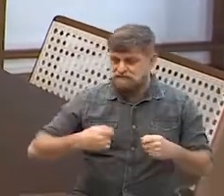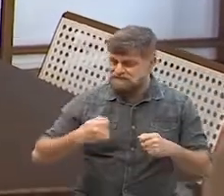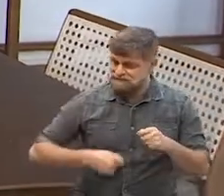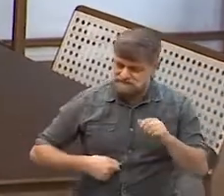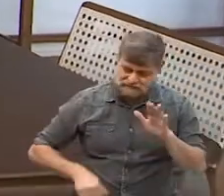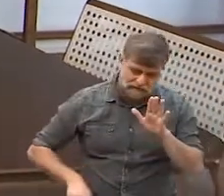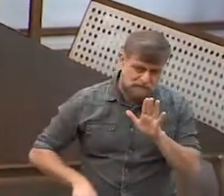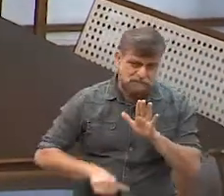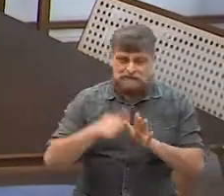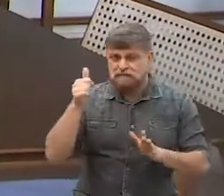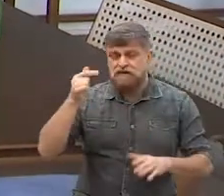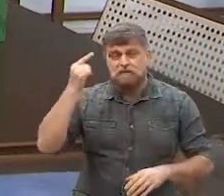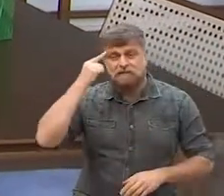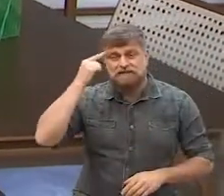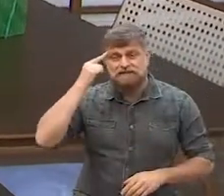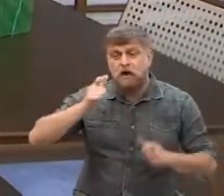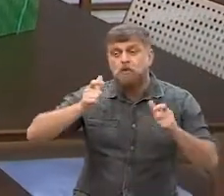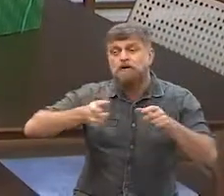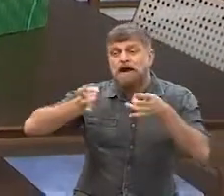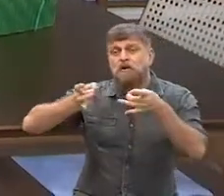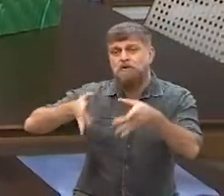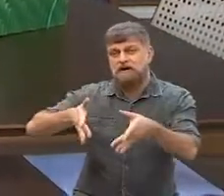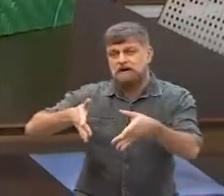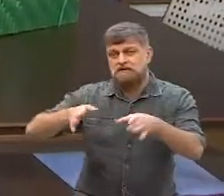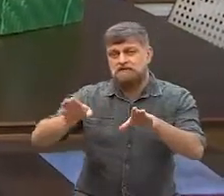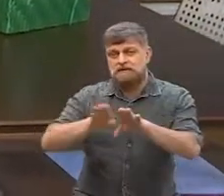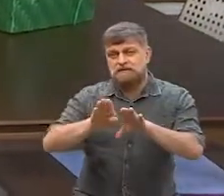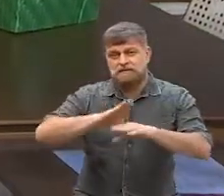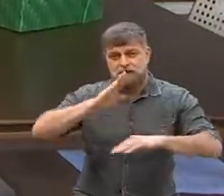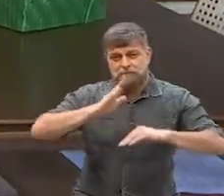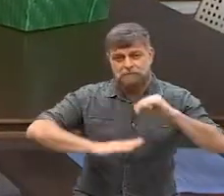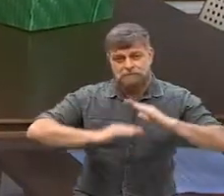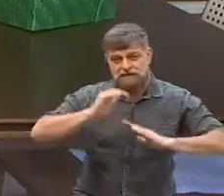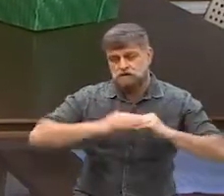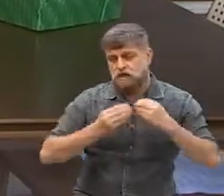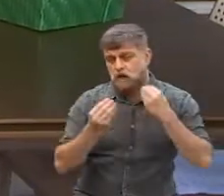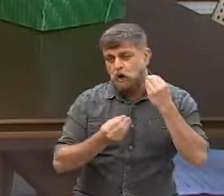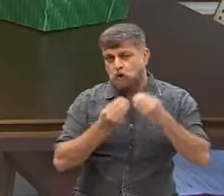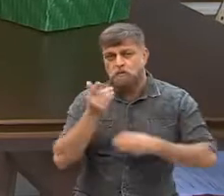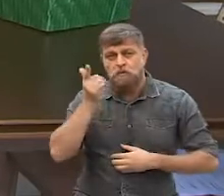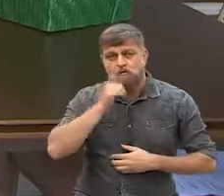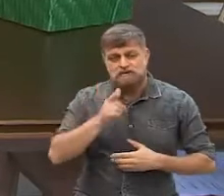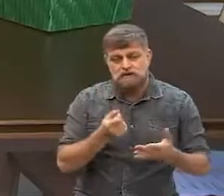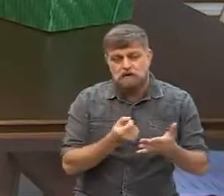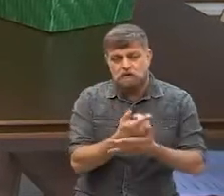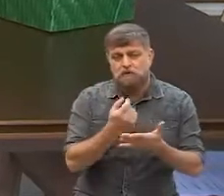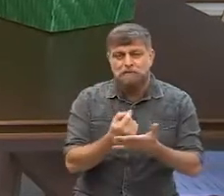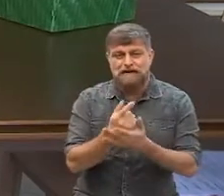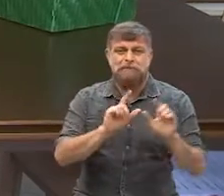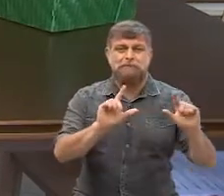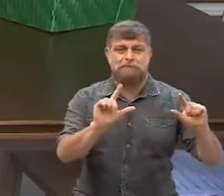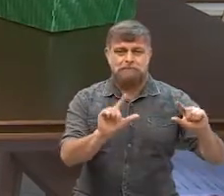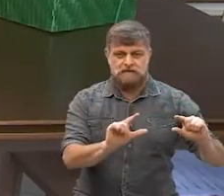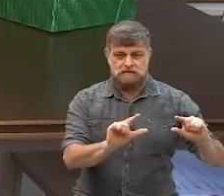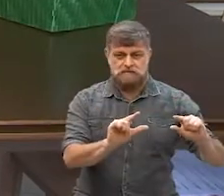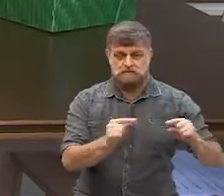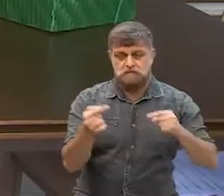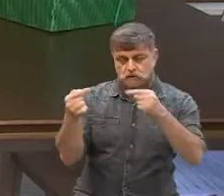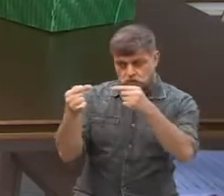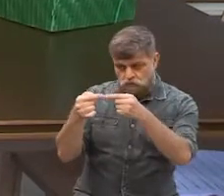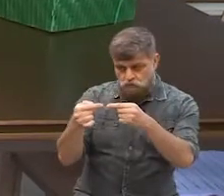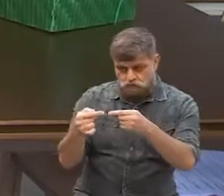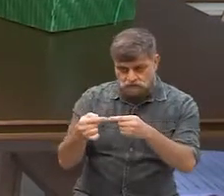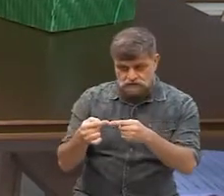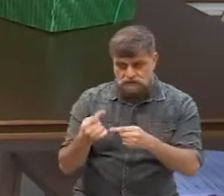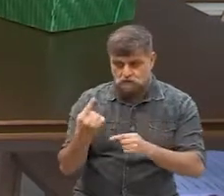da destinação correta e atitudes como a redução do consumo podem fazer parte da